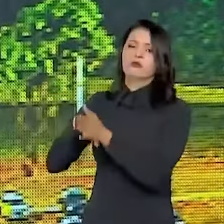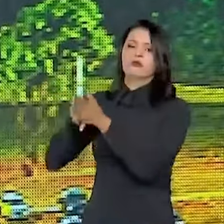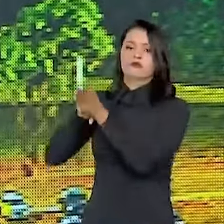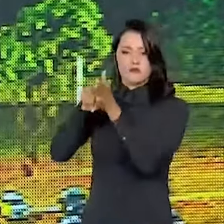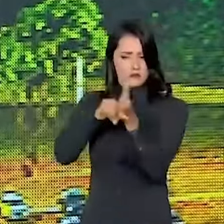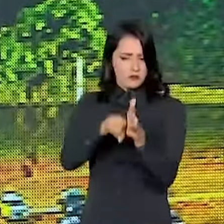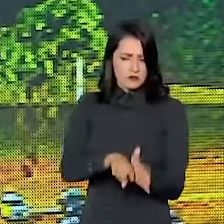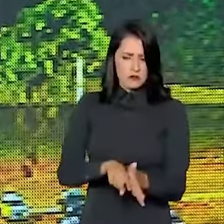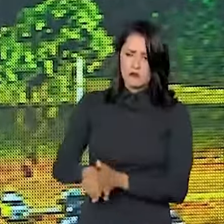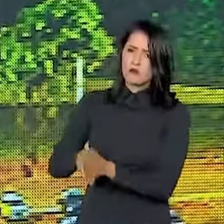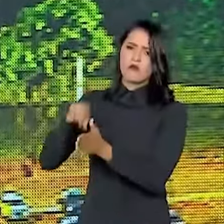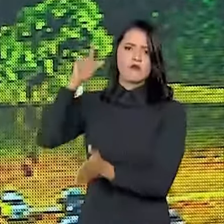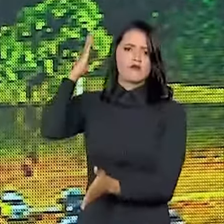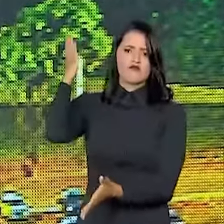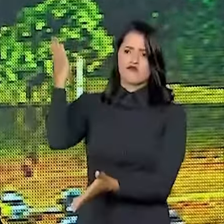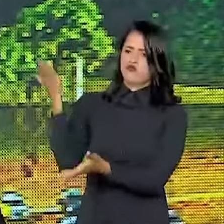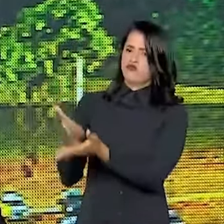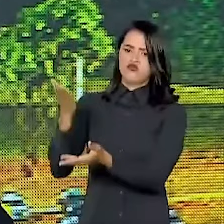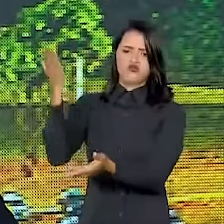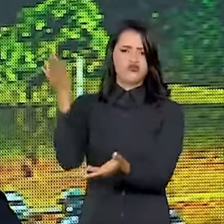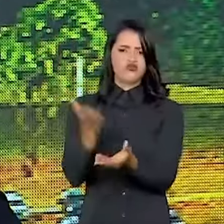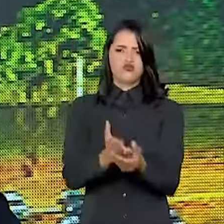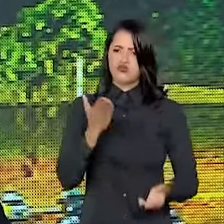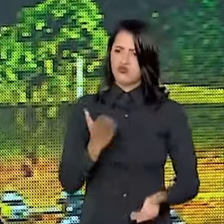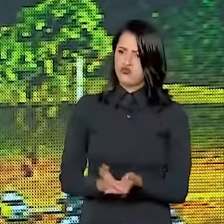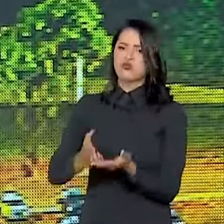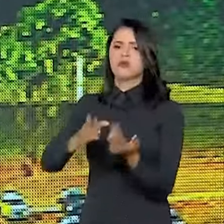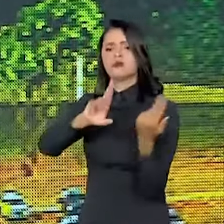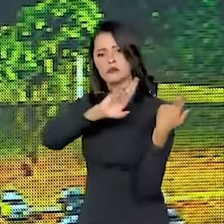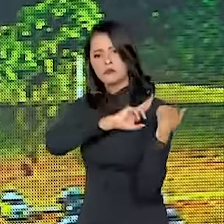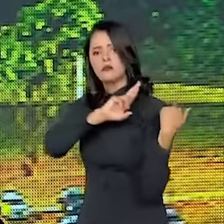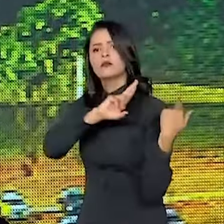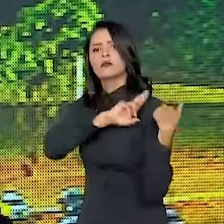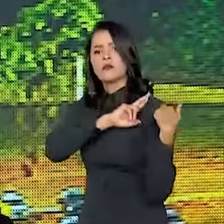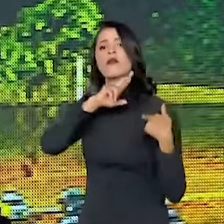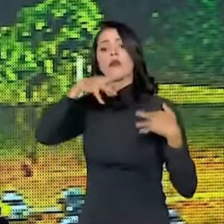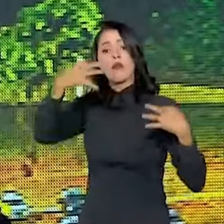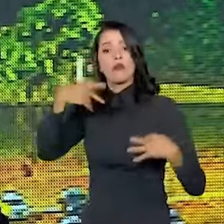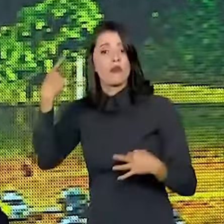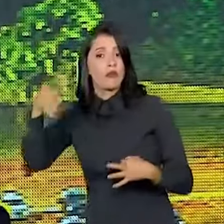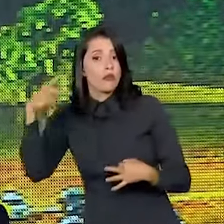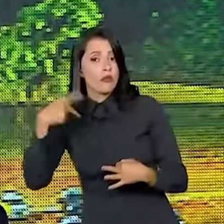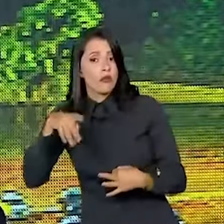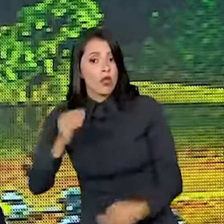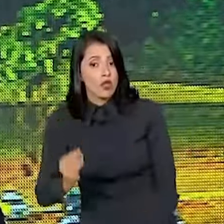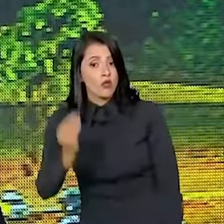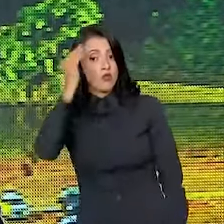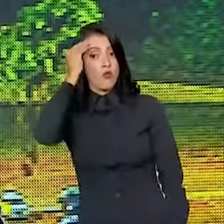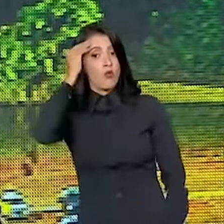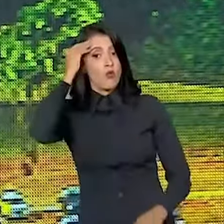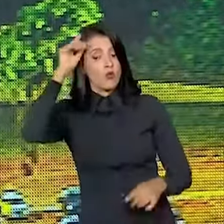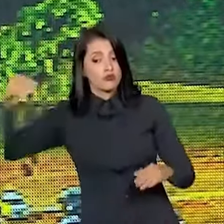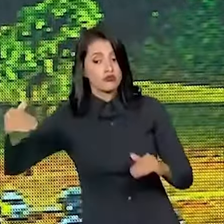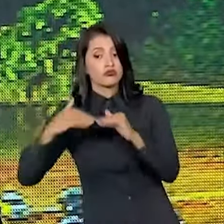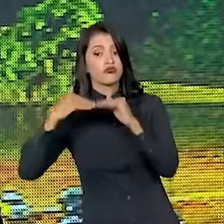investigados, processados e responsabilizados na medida de suas culpabilidades.